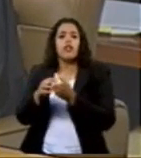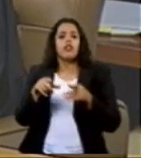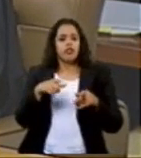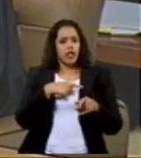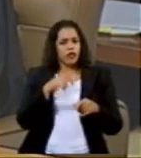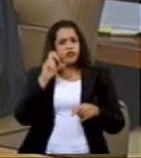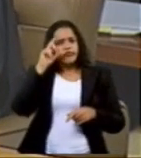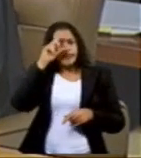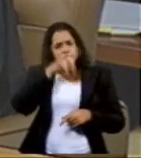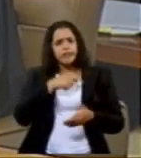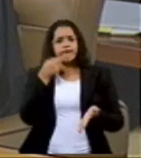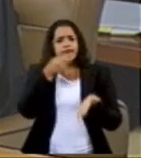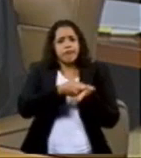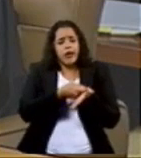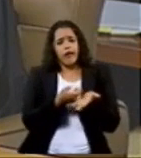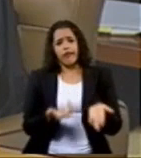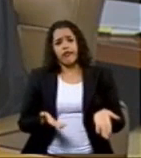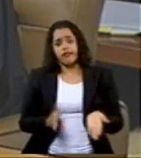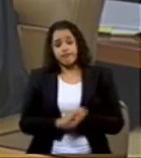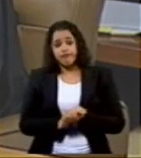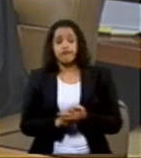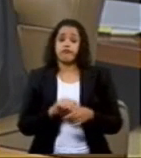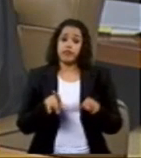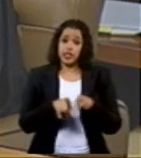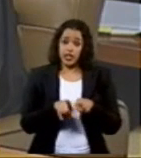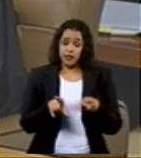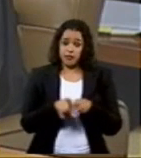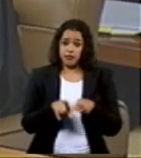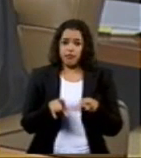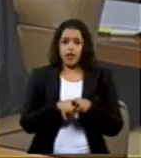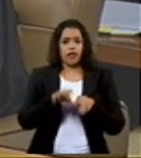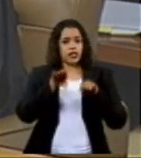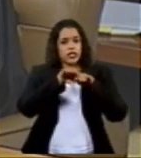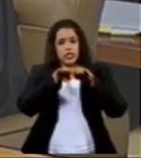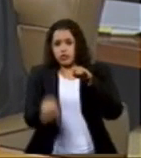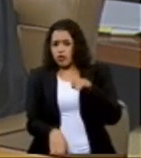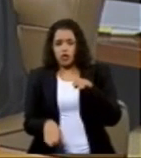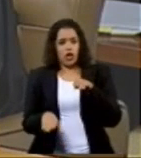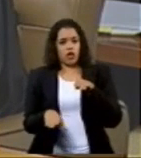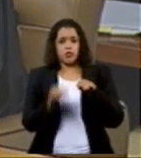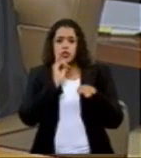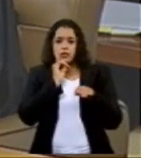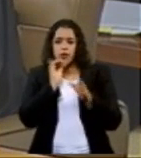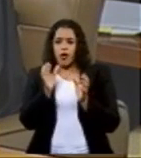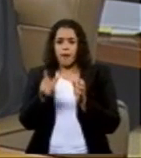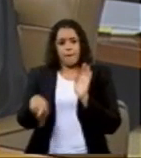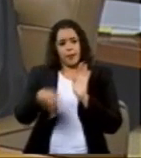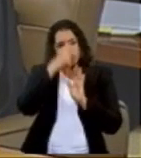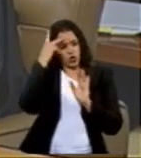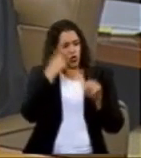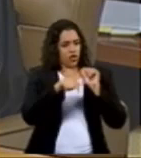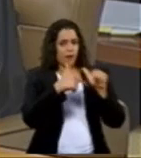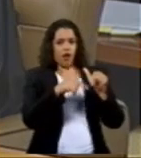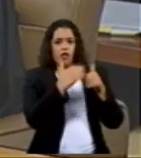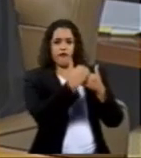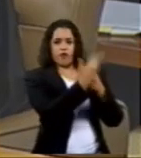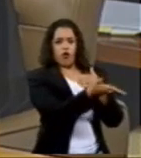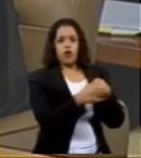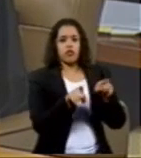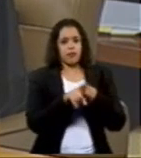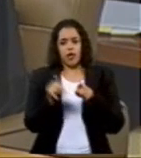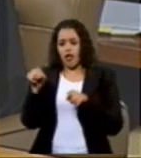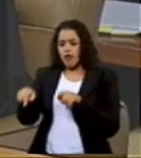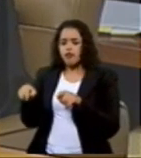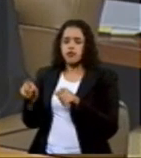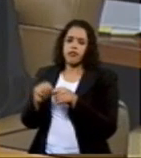ser suportado, bem como propiciar uma flagrante desigualdade real entre avulsos e demais